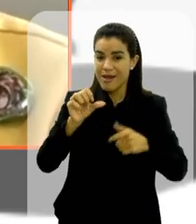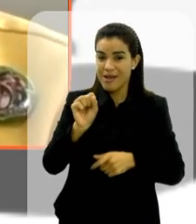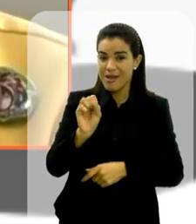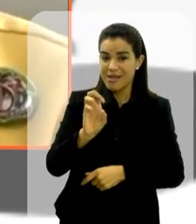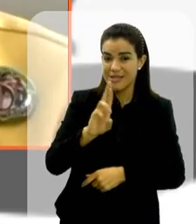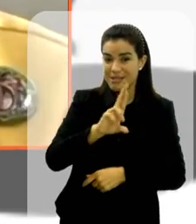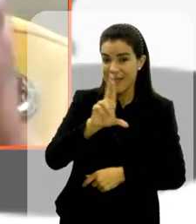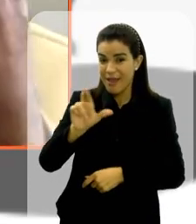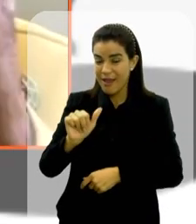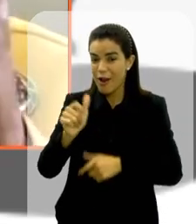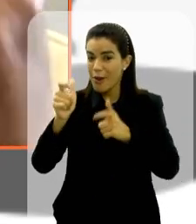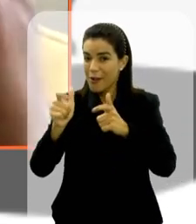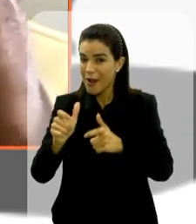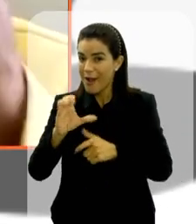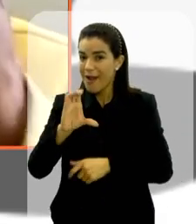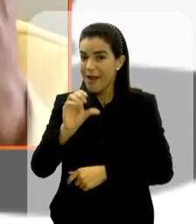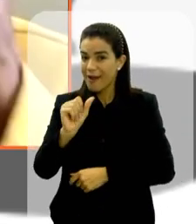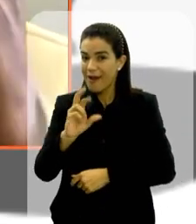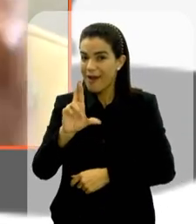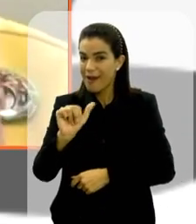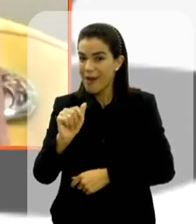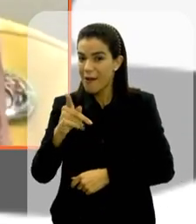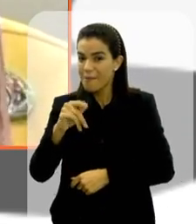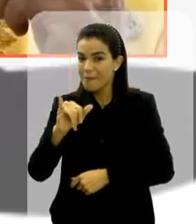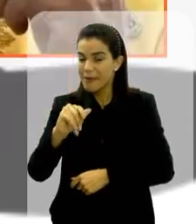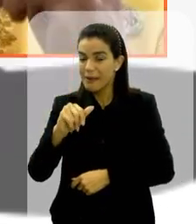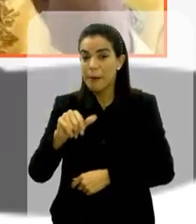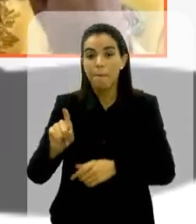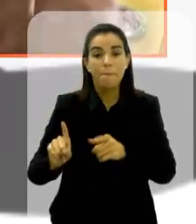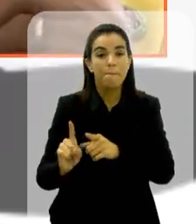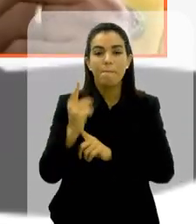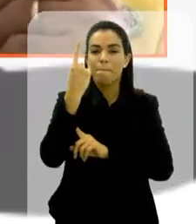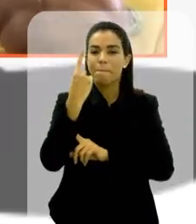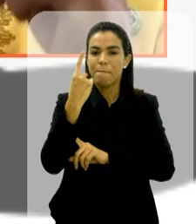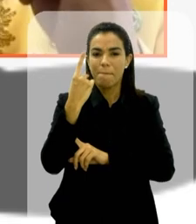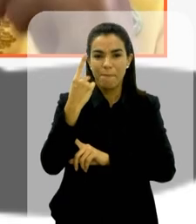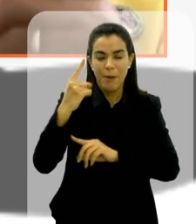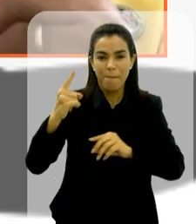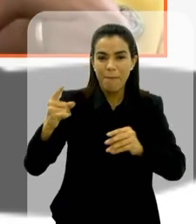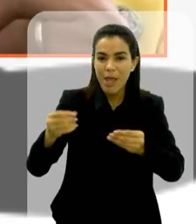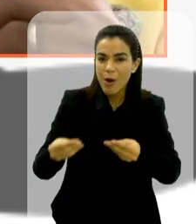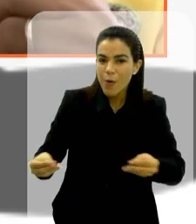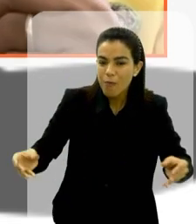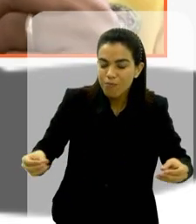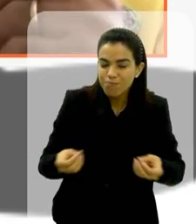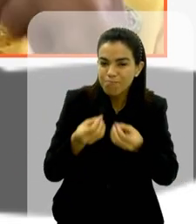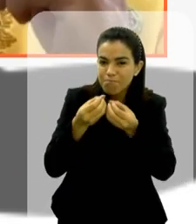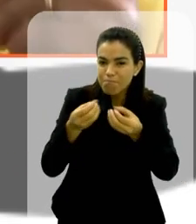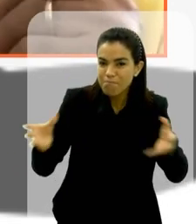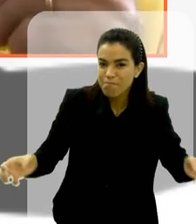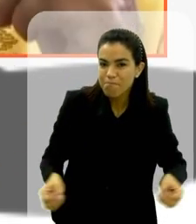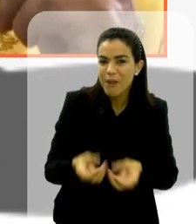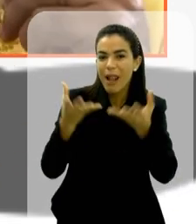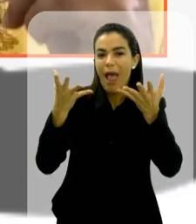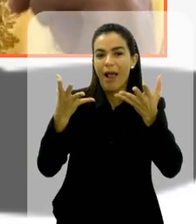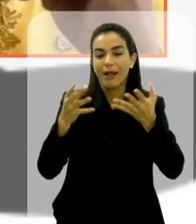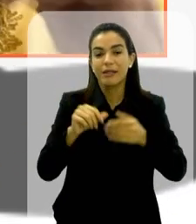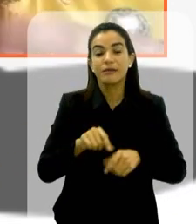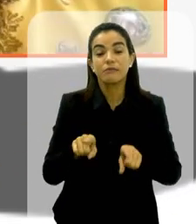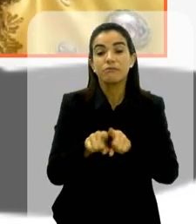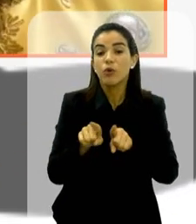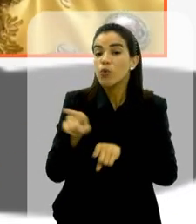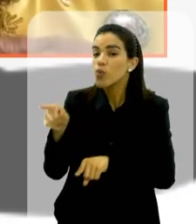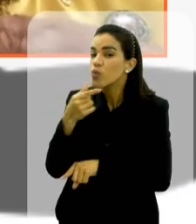em Carapina ele fez o primeiro milagre dele, quando ele conseguiu fazer com que